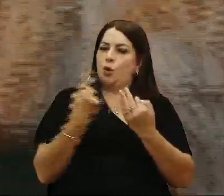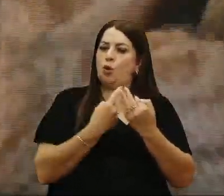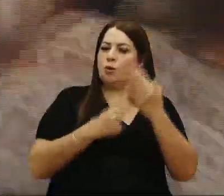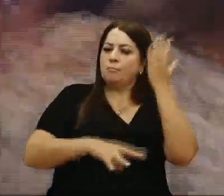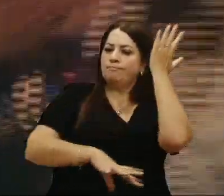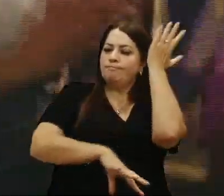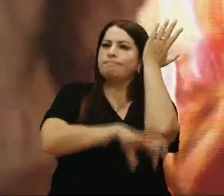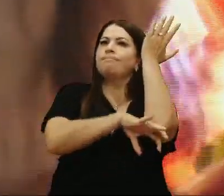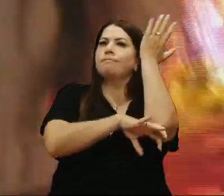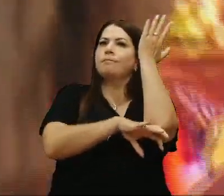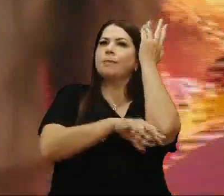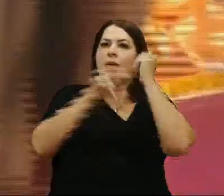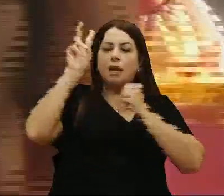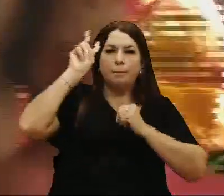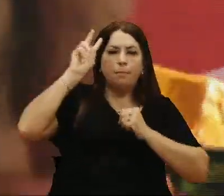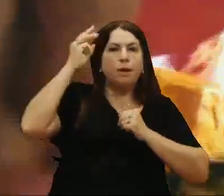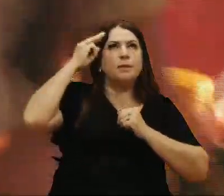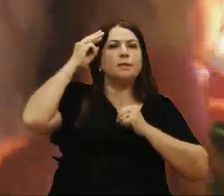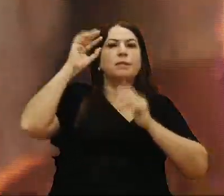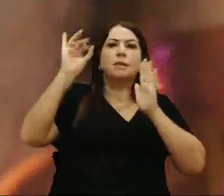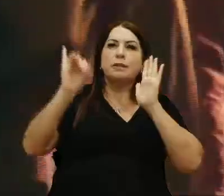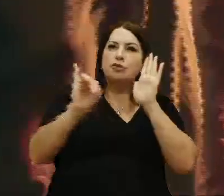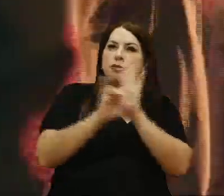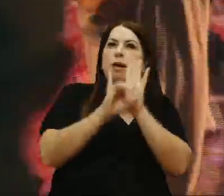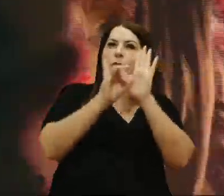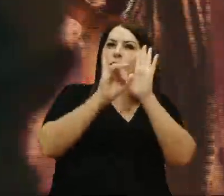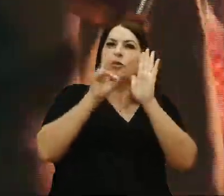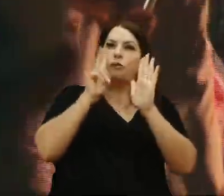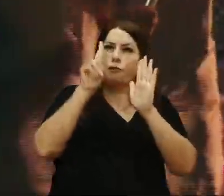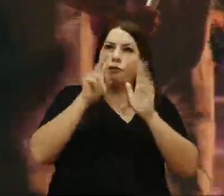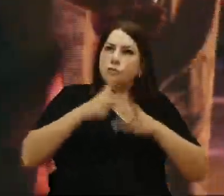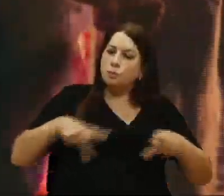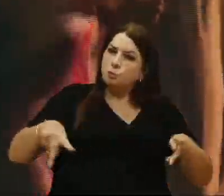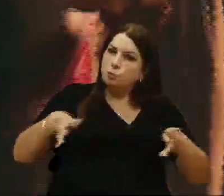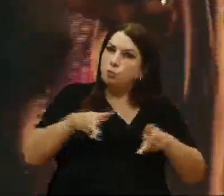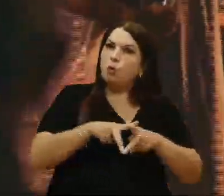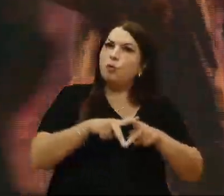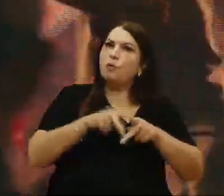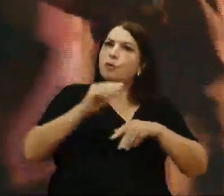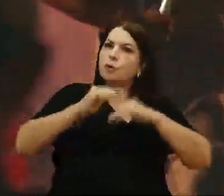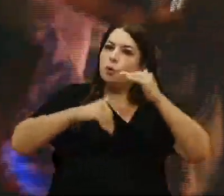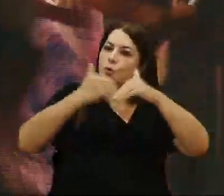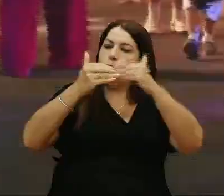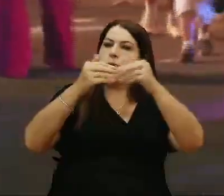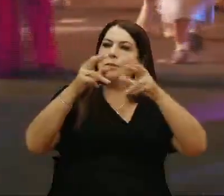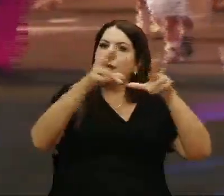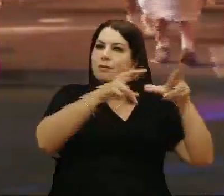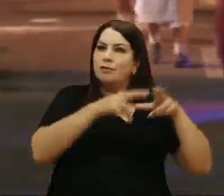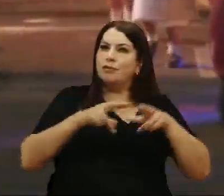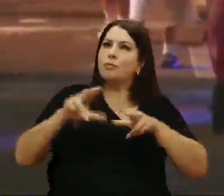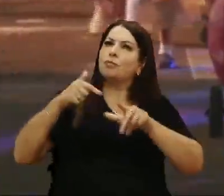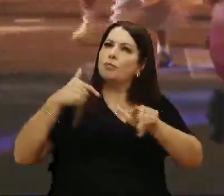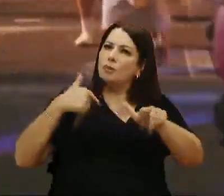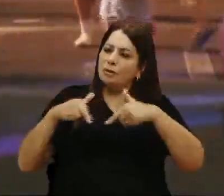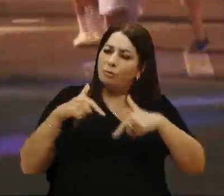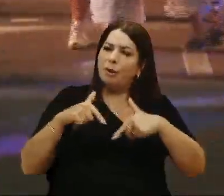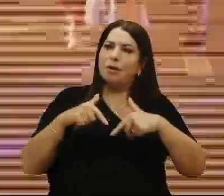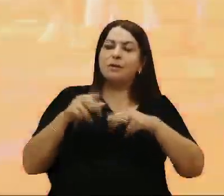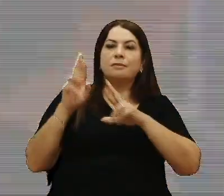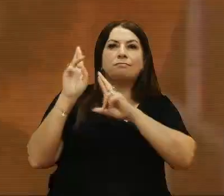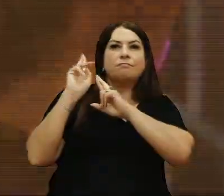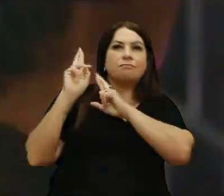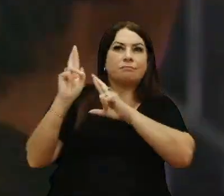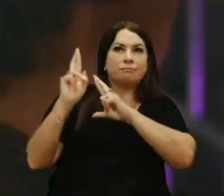raízes. É memória, é identidade, é a força dos povos que construíram esta região com trabalho e